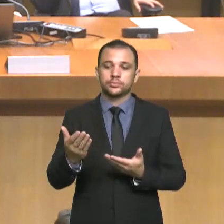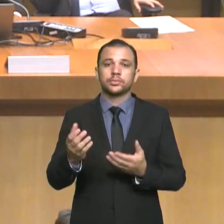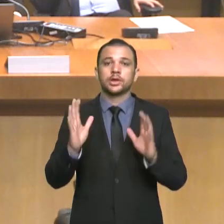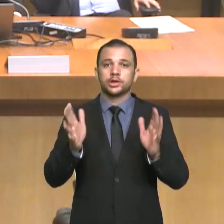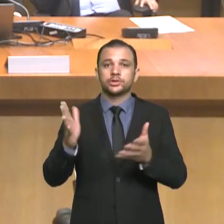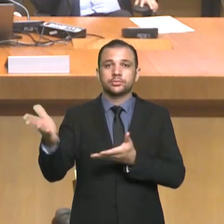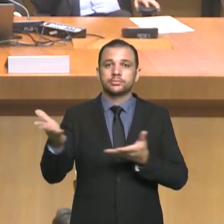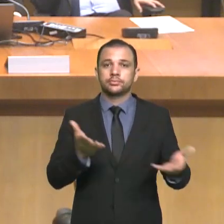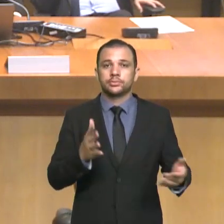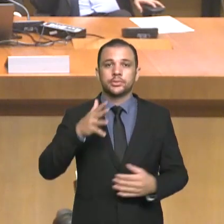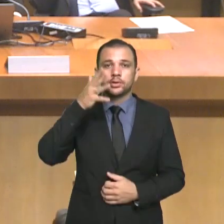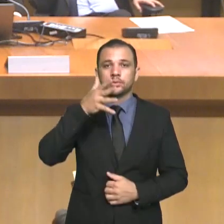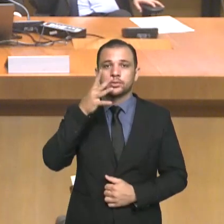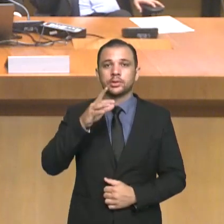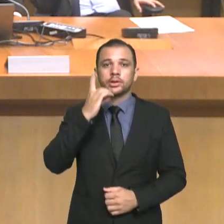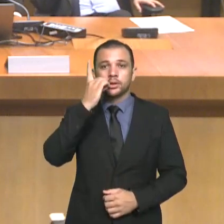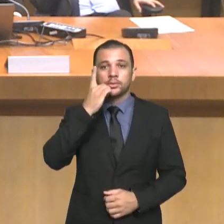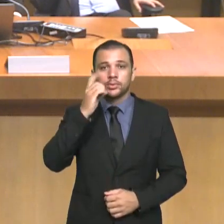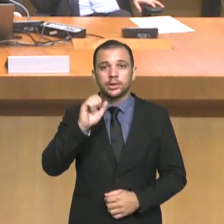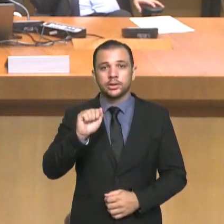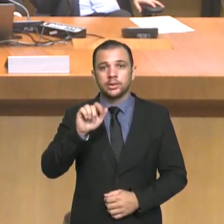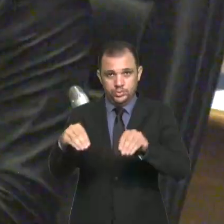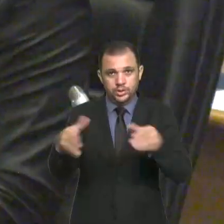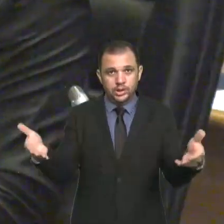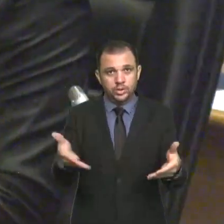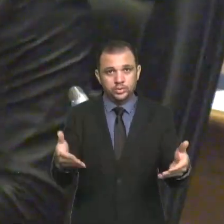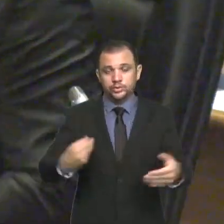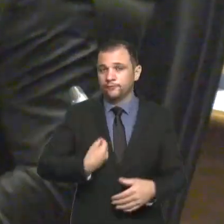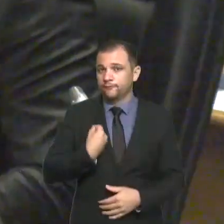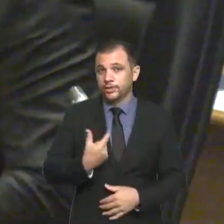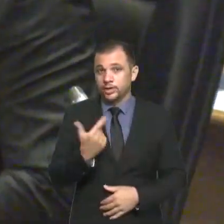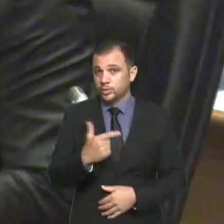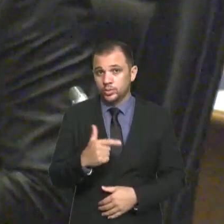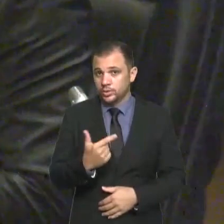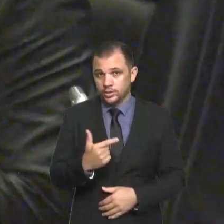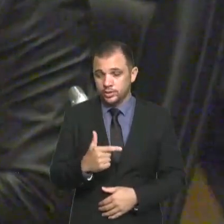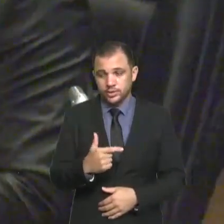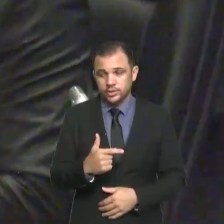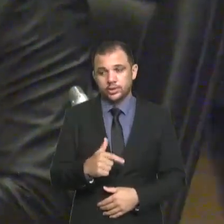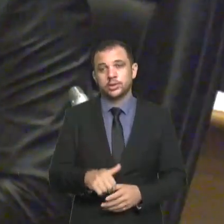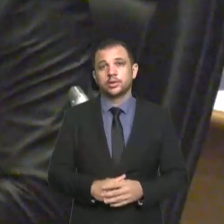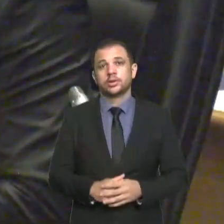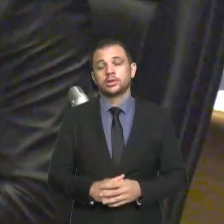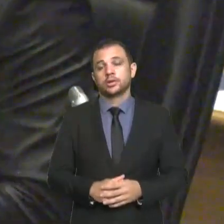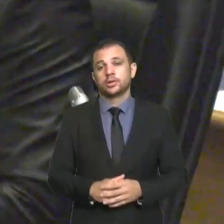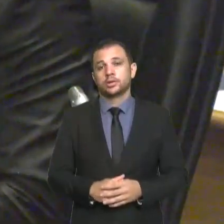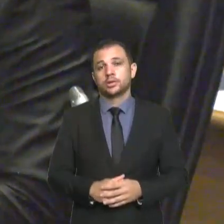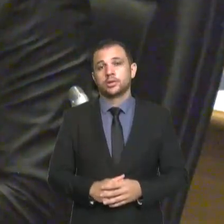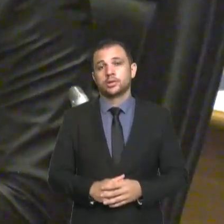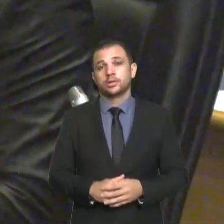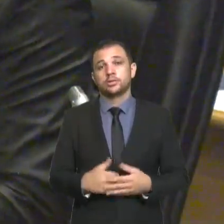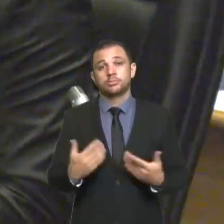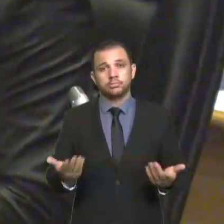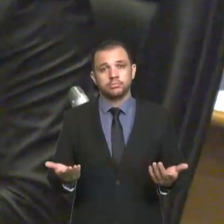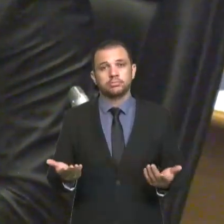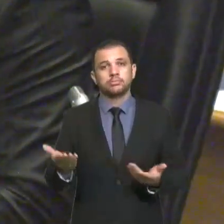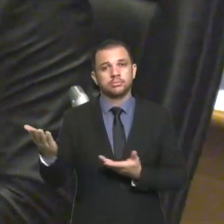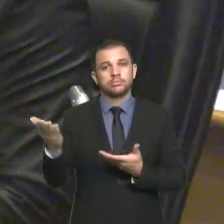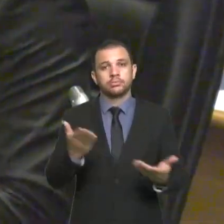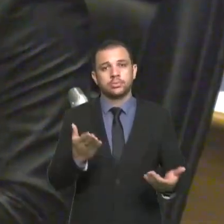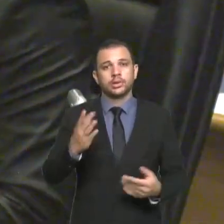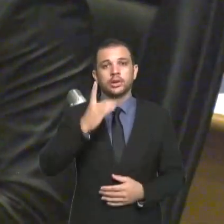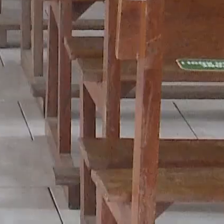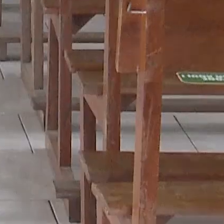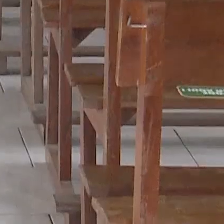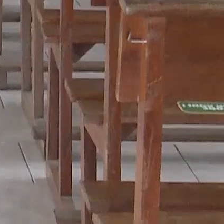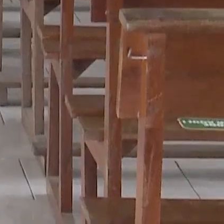O presidente da Assembleia Legislativa, Otelino Neto, promulgou a lei que considera o Dia de Corpus Christi feriado estadual. A data, que